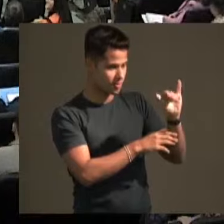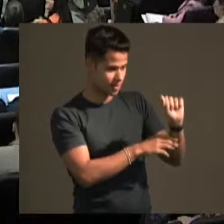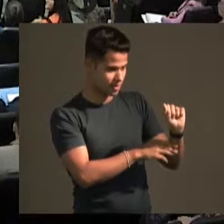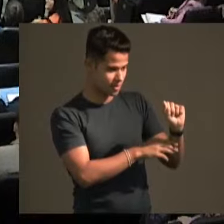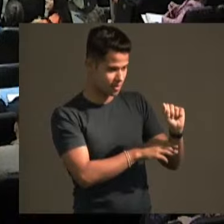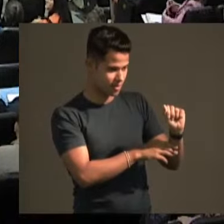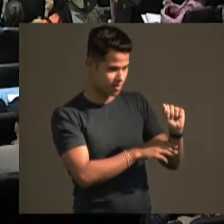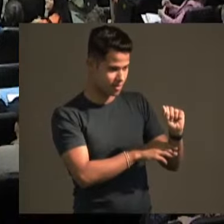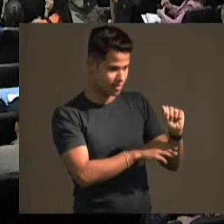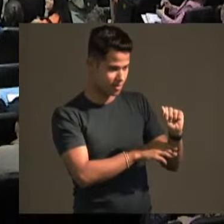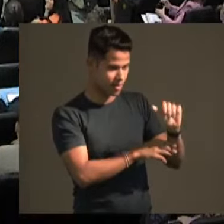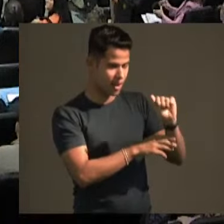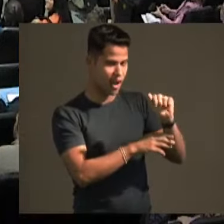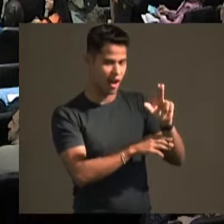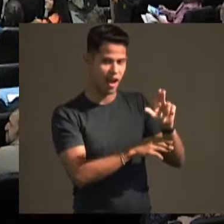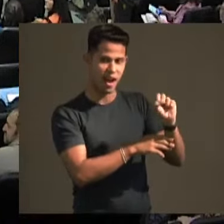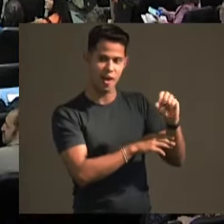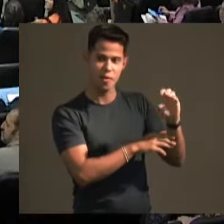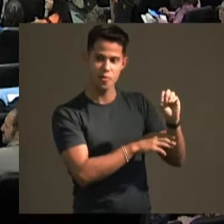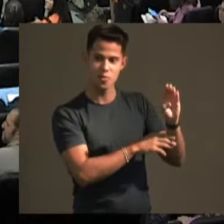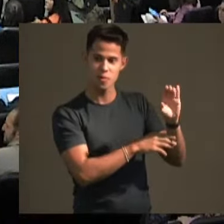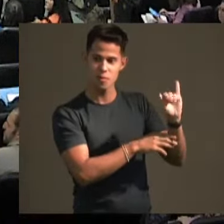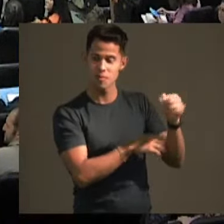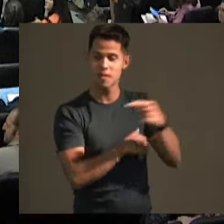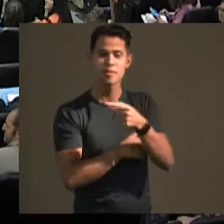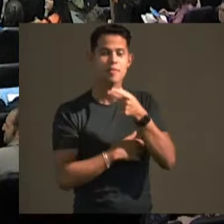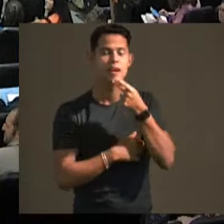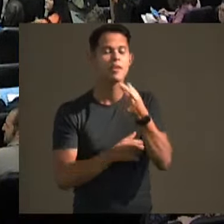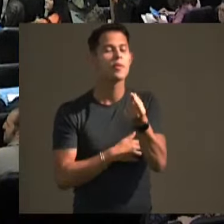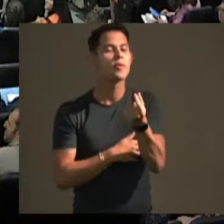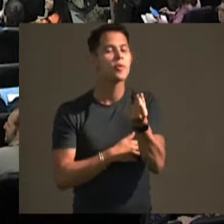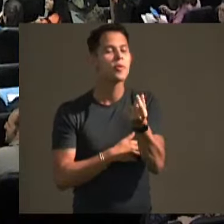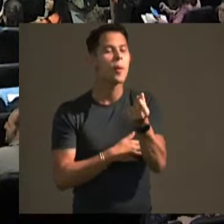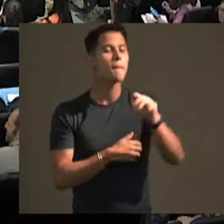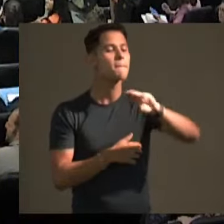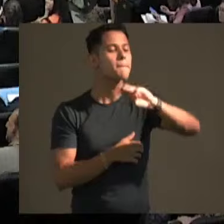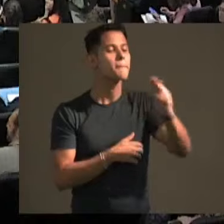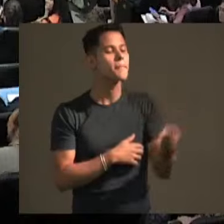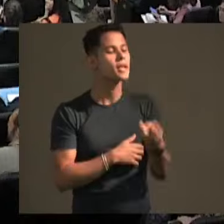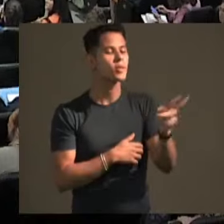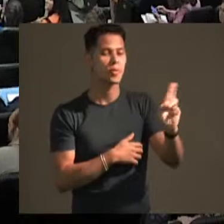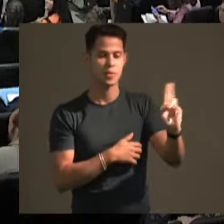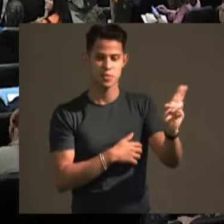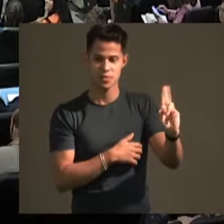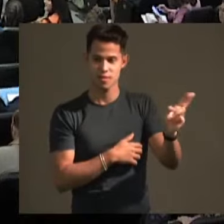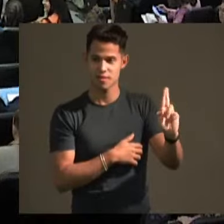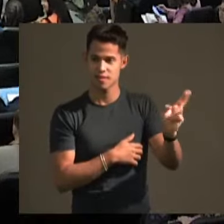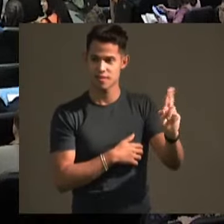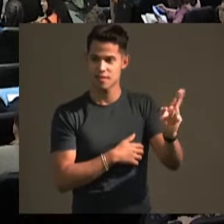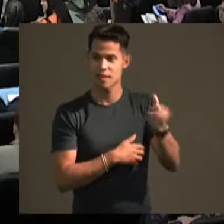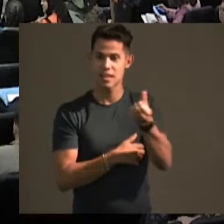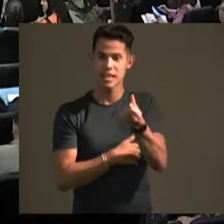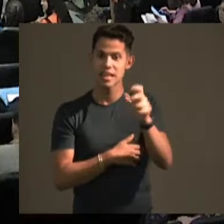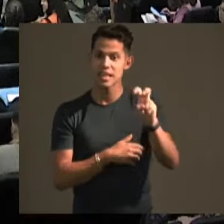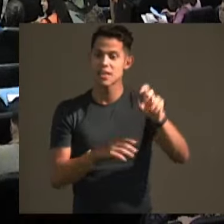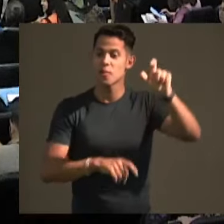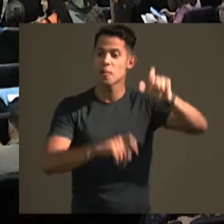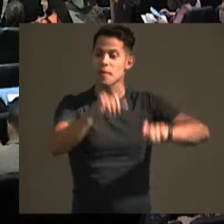reais, e eu moro na maior cidade do estado, Joinville. Lá nós temos 775 pessoas com